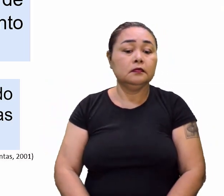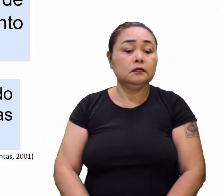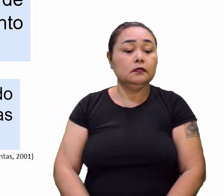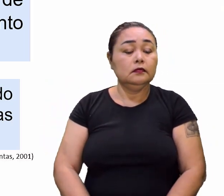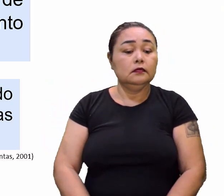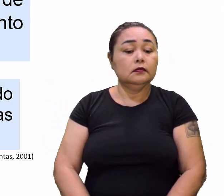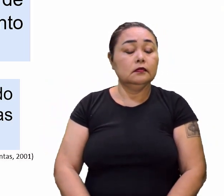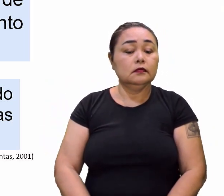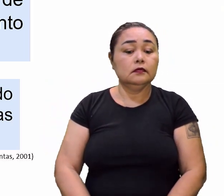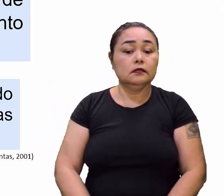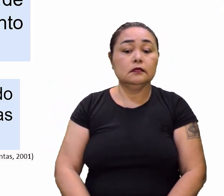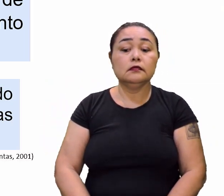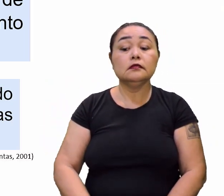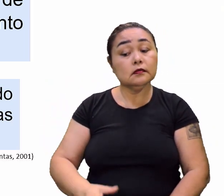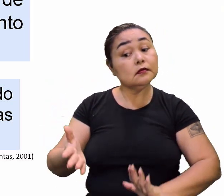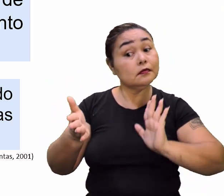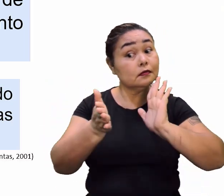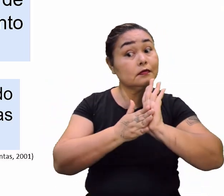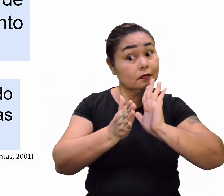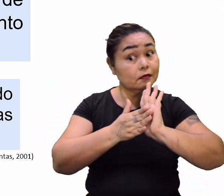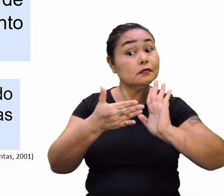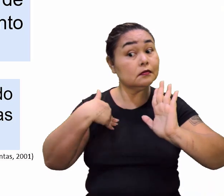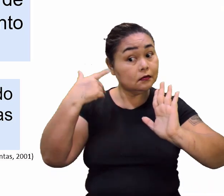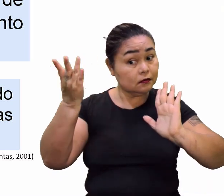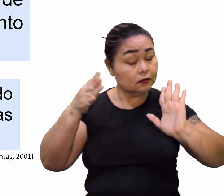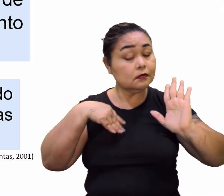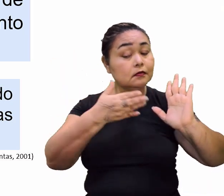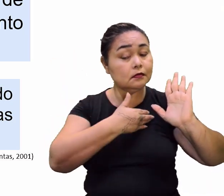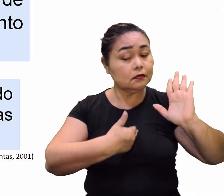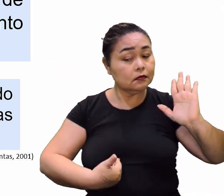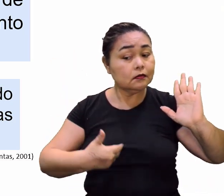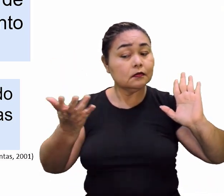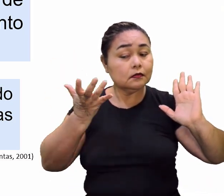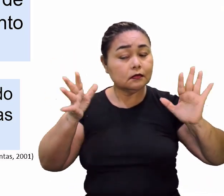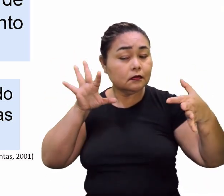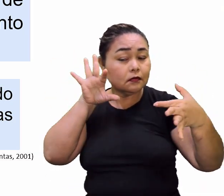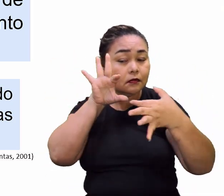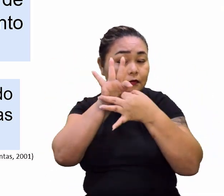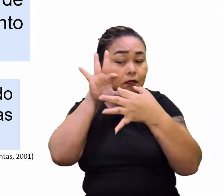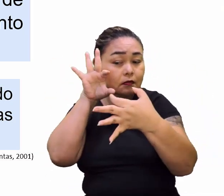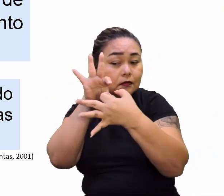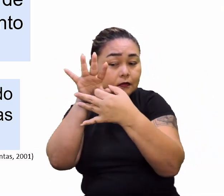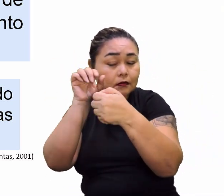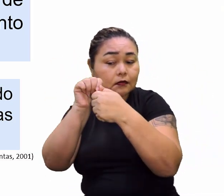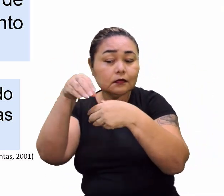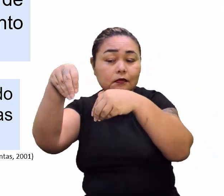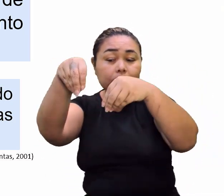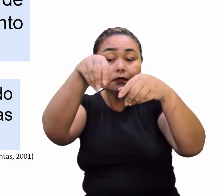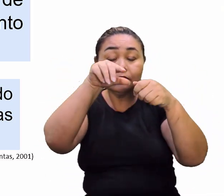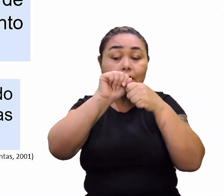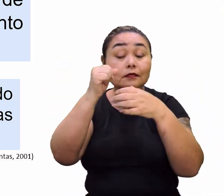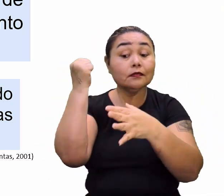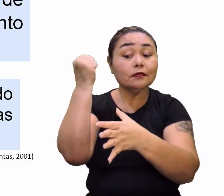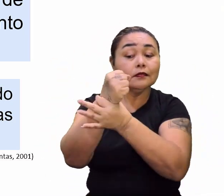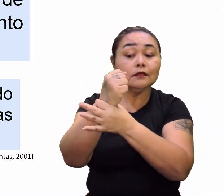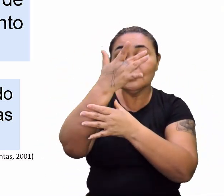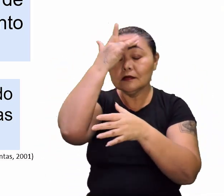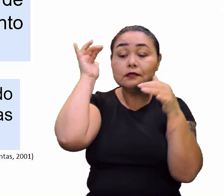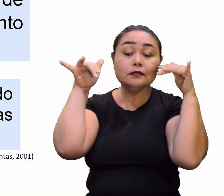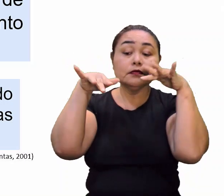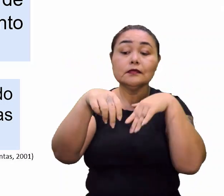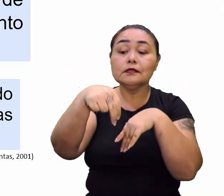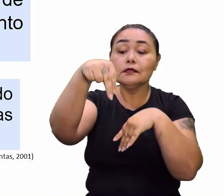Exatamente. Beleza. Porque era a proposta do governo, né? Uhum. Ele queria realmente integrar esse território porque garantia a ocupação